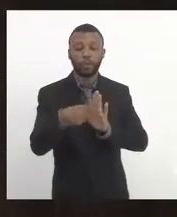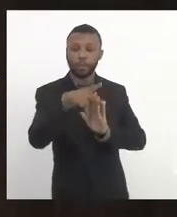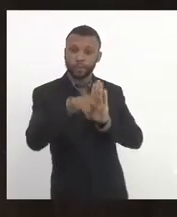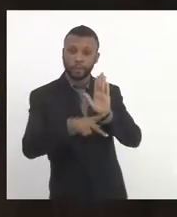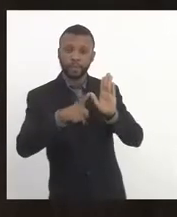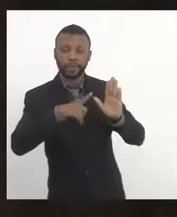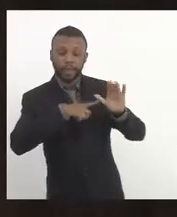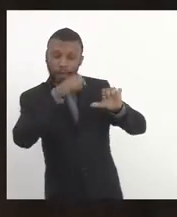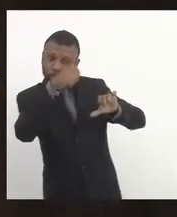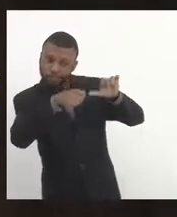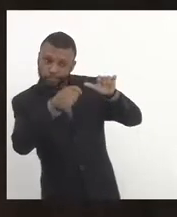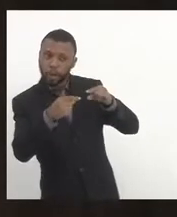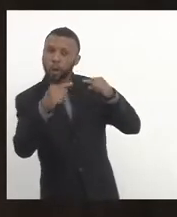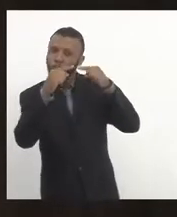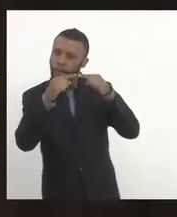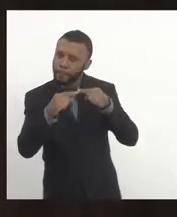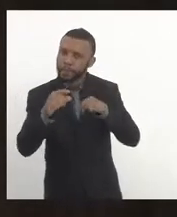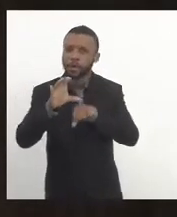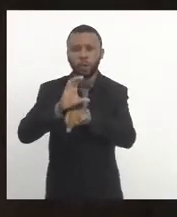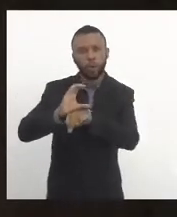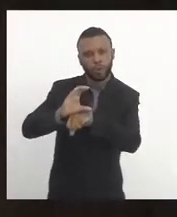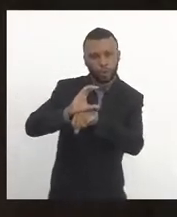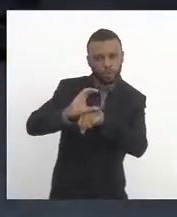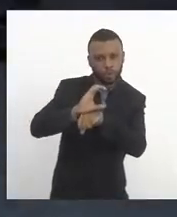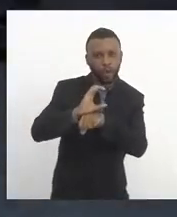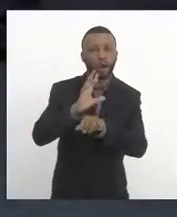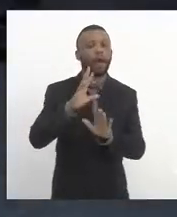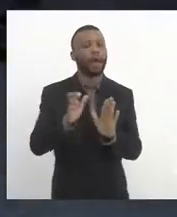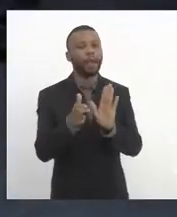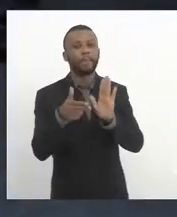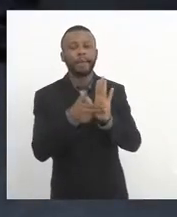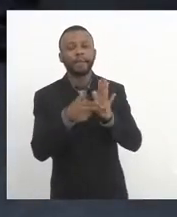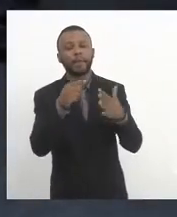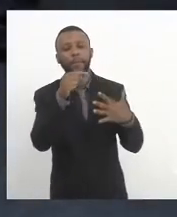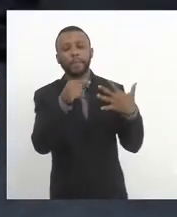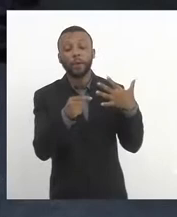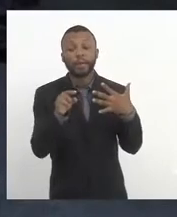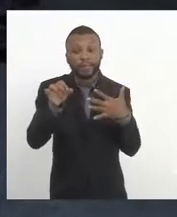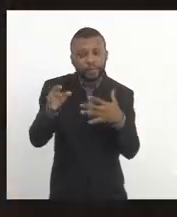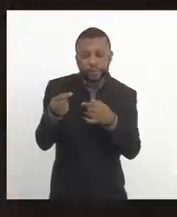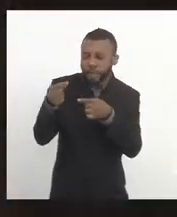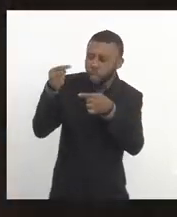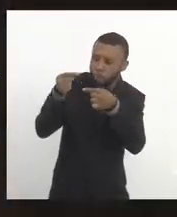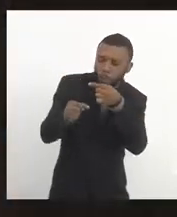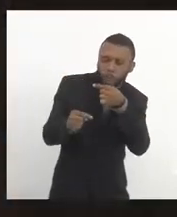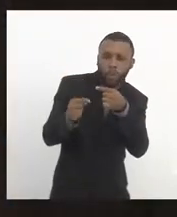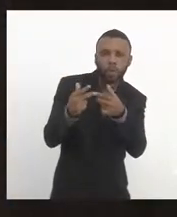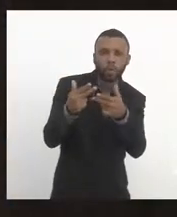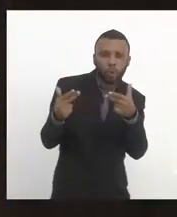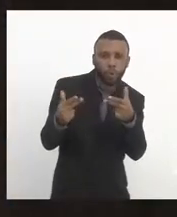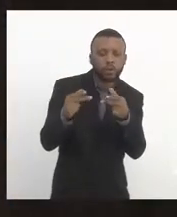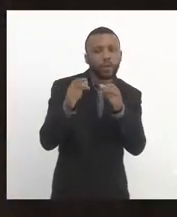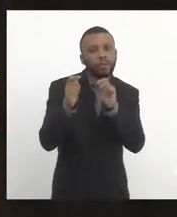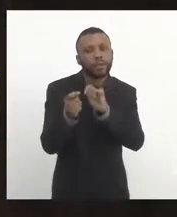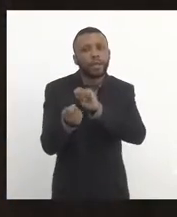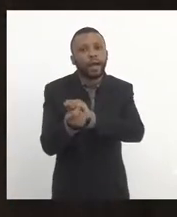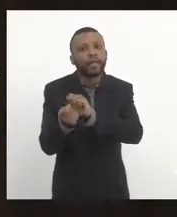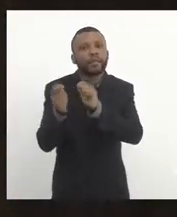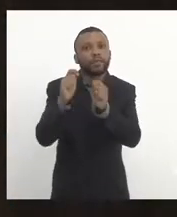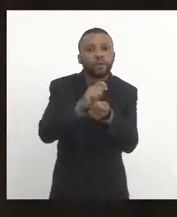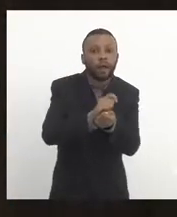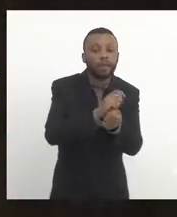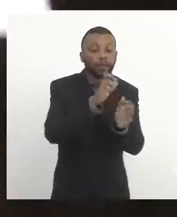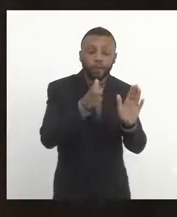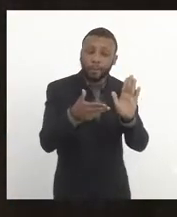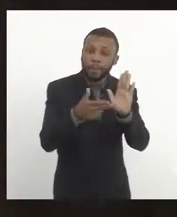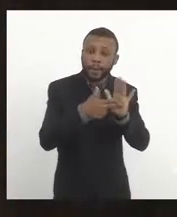pela constitucionalidade. As emendas do deputado Luiz Paulo, que seriam divergentes no parecer, fossem acomodadas como emendas de